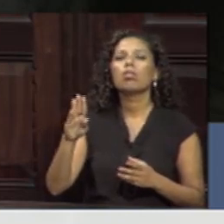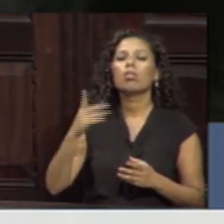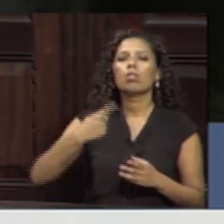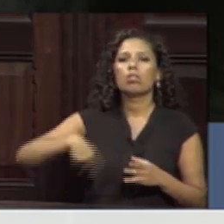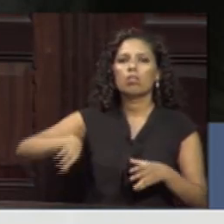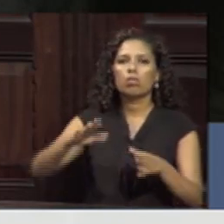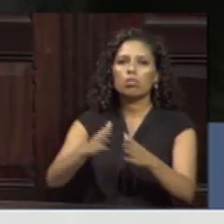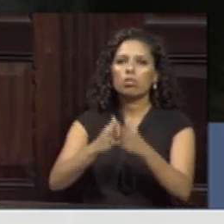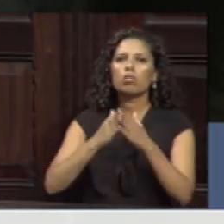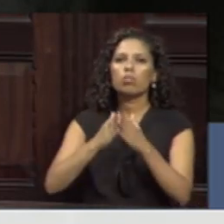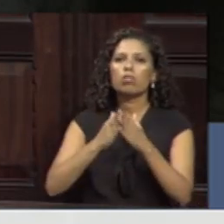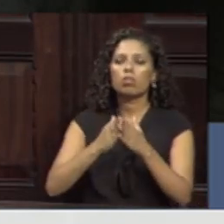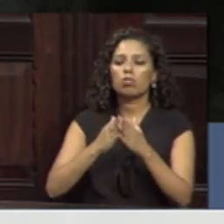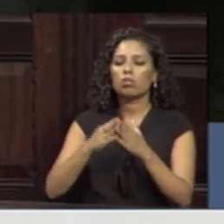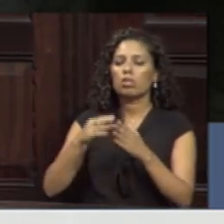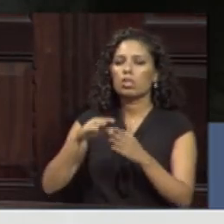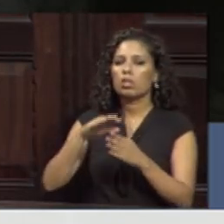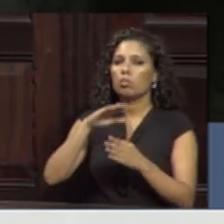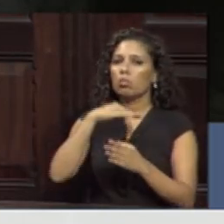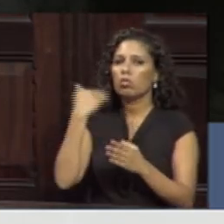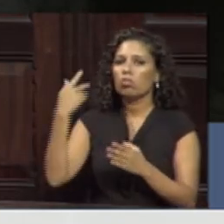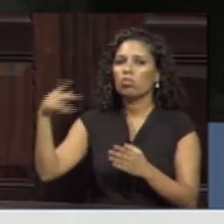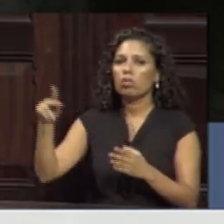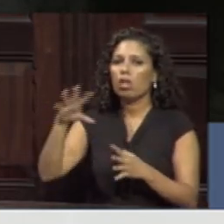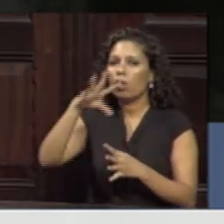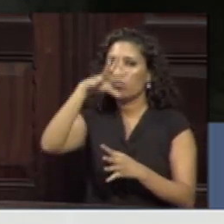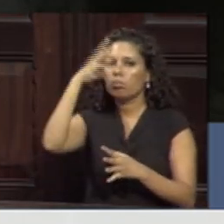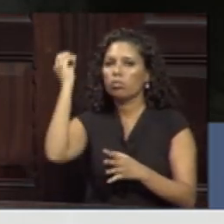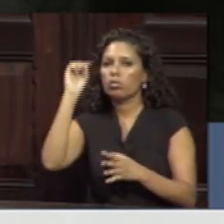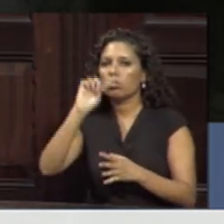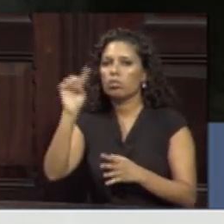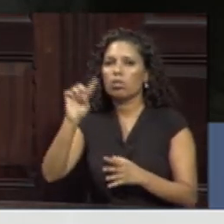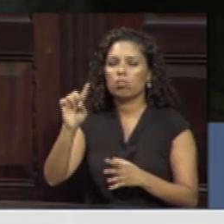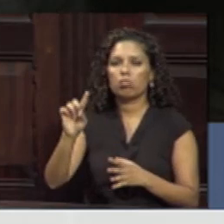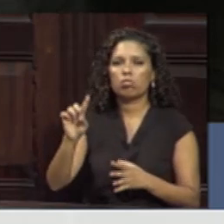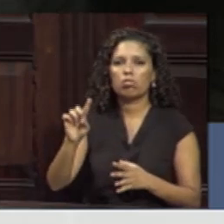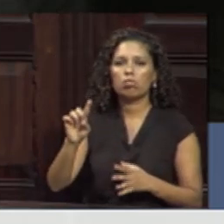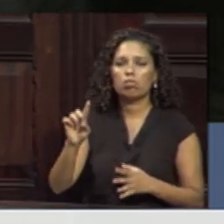não fique impune. Esse crime não pode ficar impune.